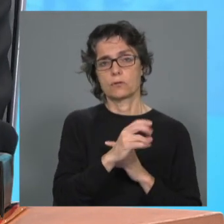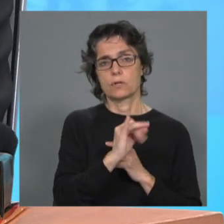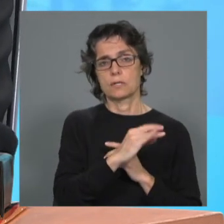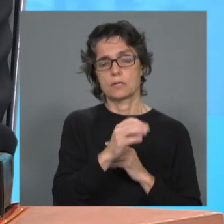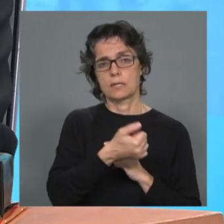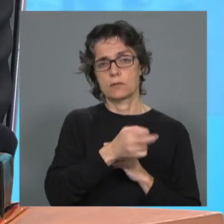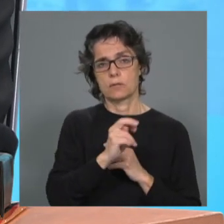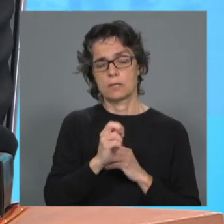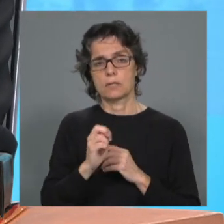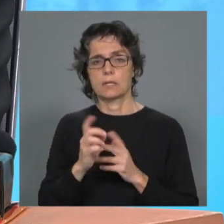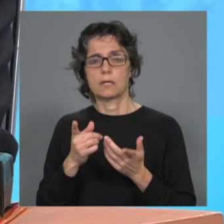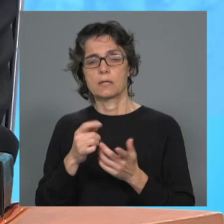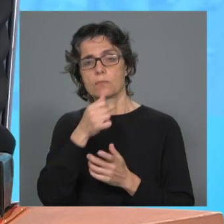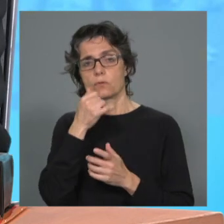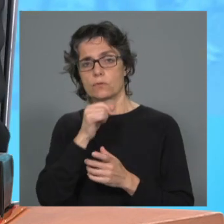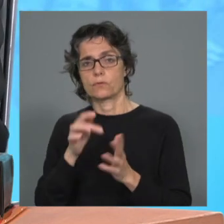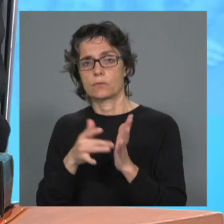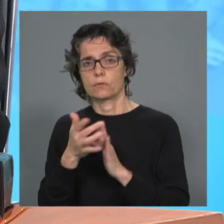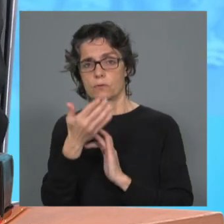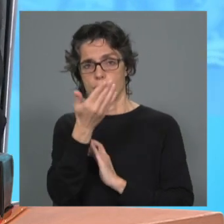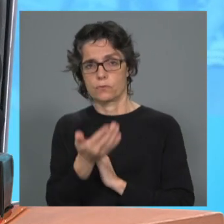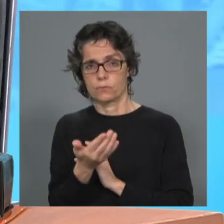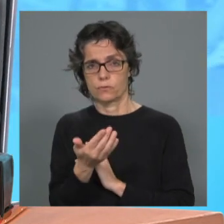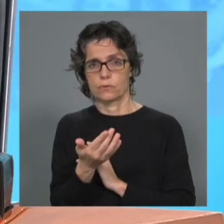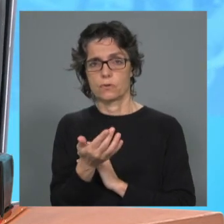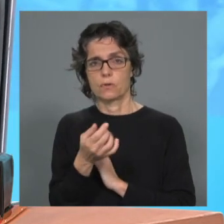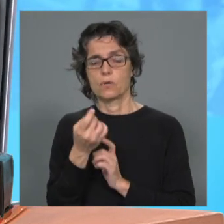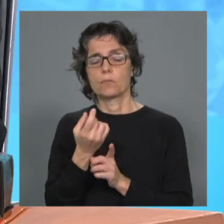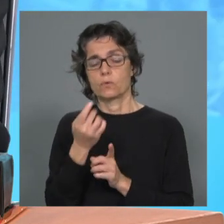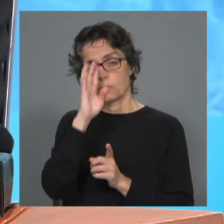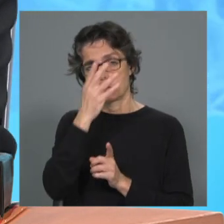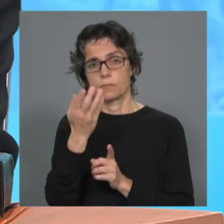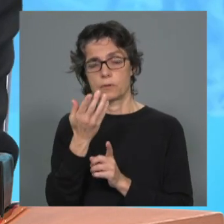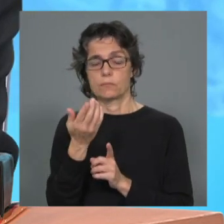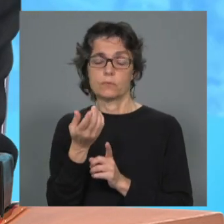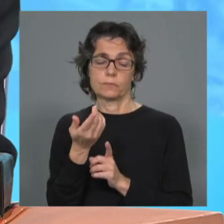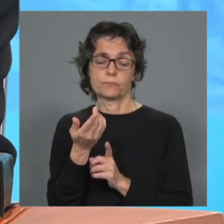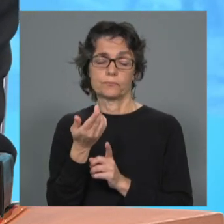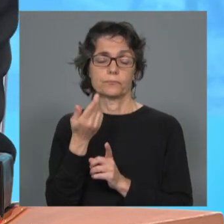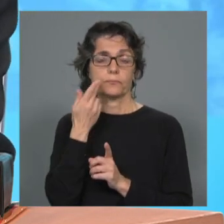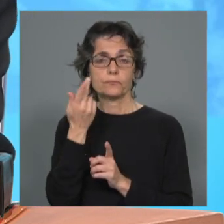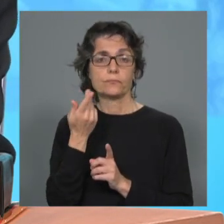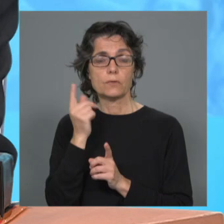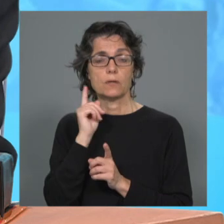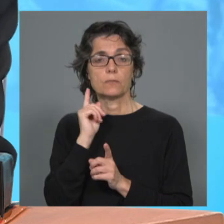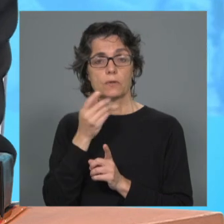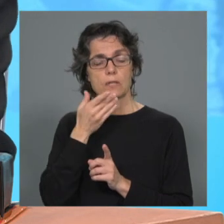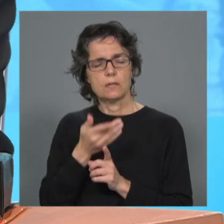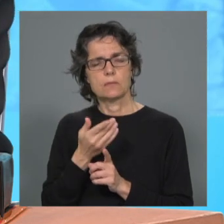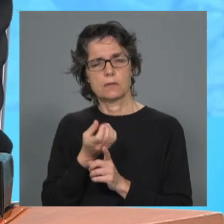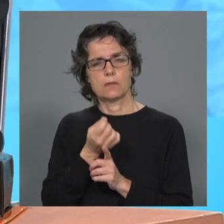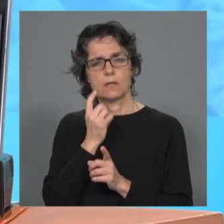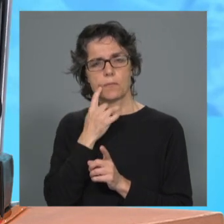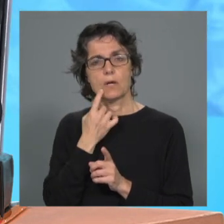paixão de Jesus, que também é muito importante. Não há vivência pascal se não houver também vivência da paixão,